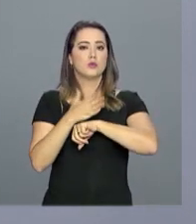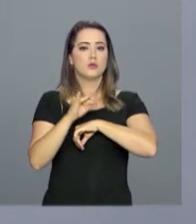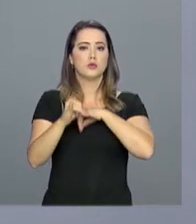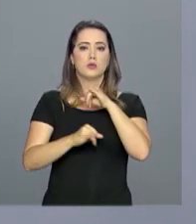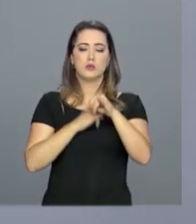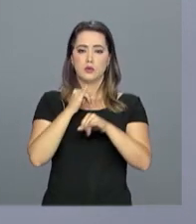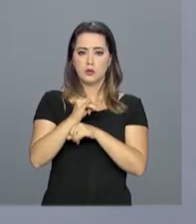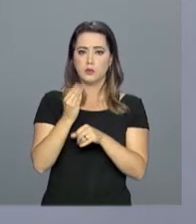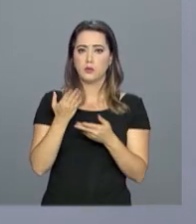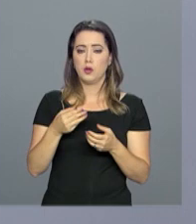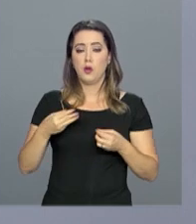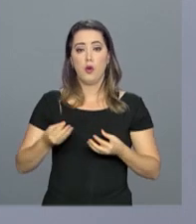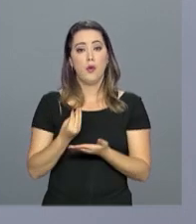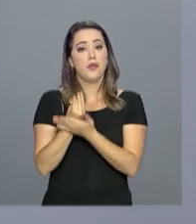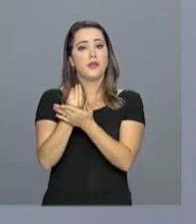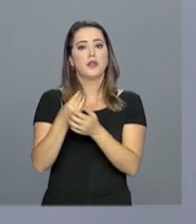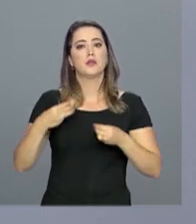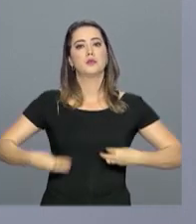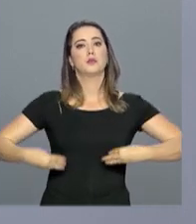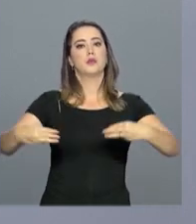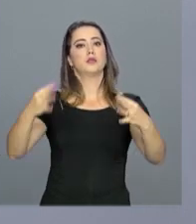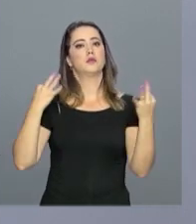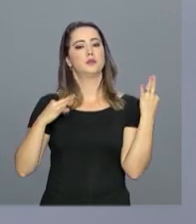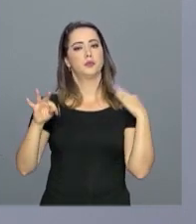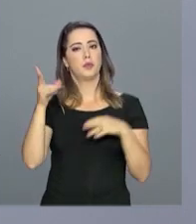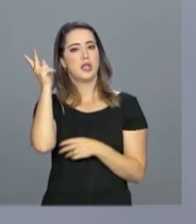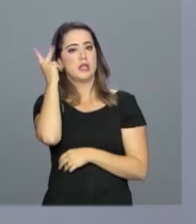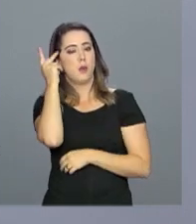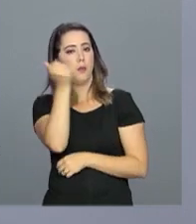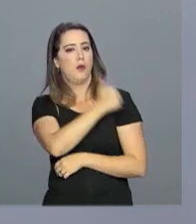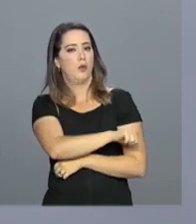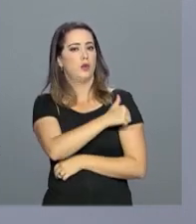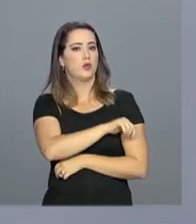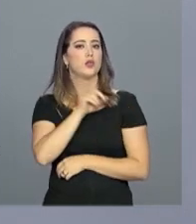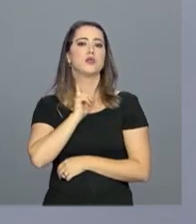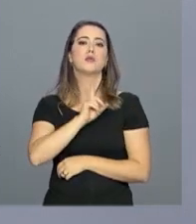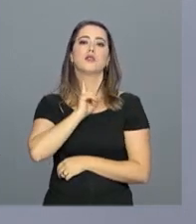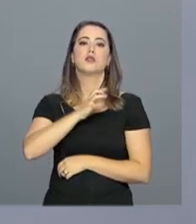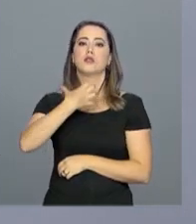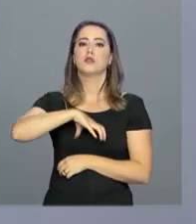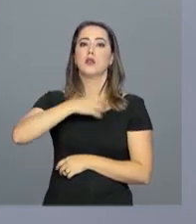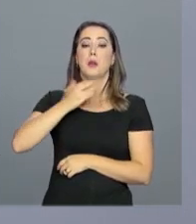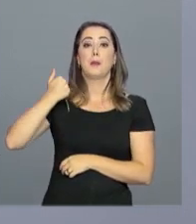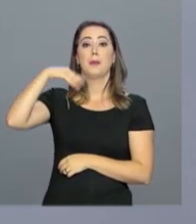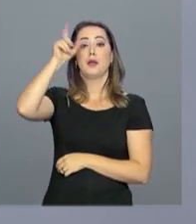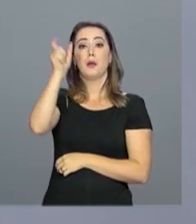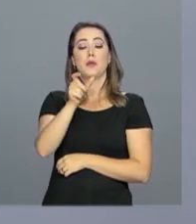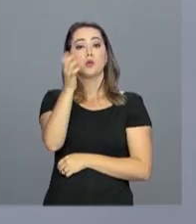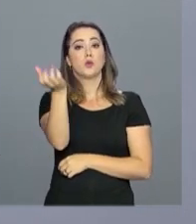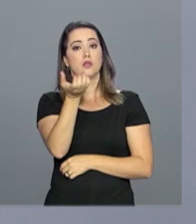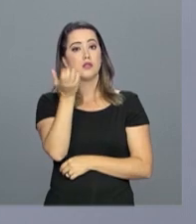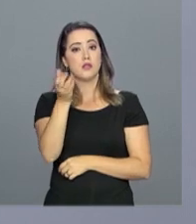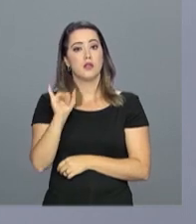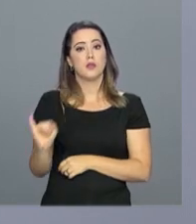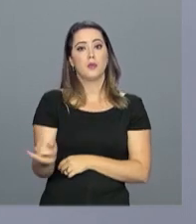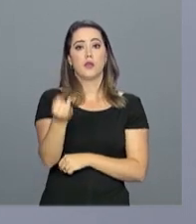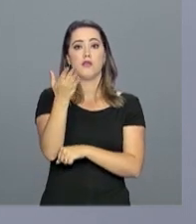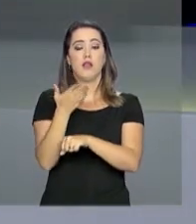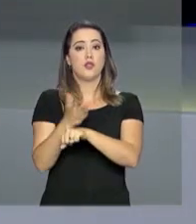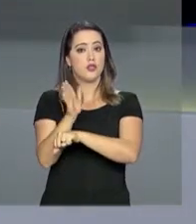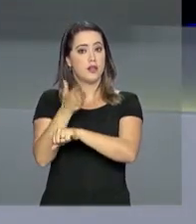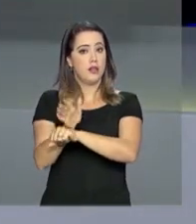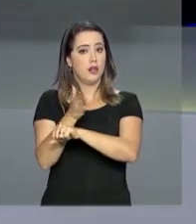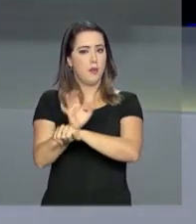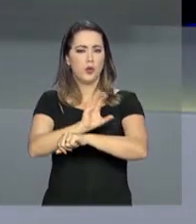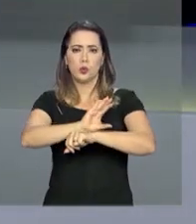do turismo são paulo rio de janeiro minas gerais e bahia tem o maior número de interessados nas oportunidades de capacitação